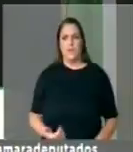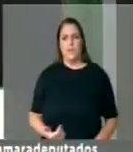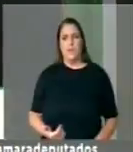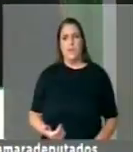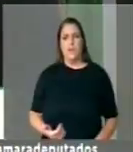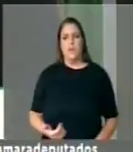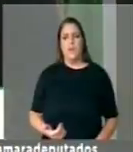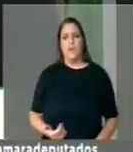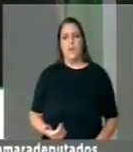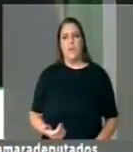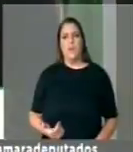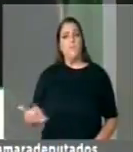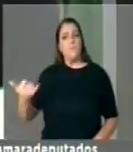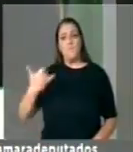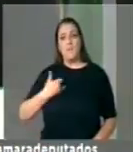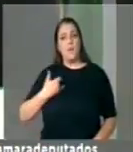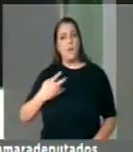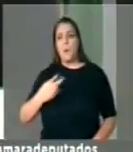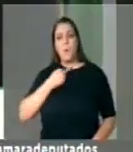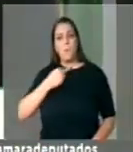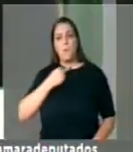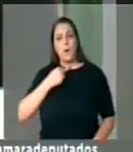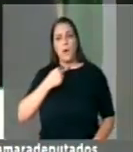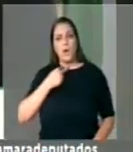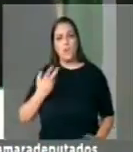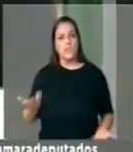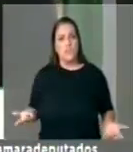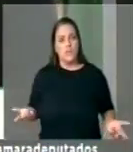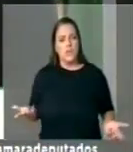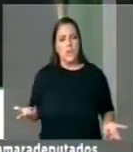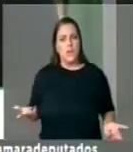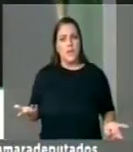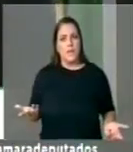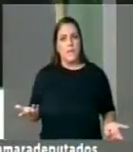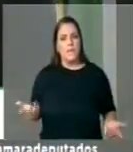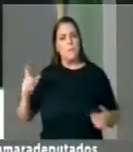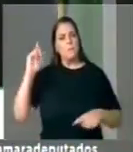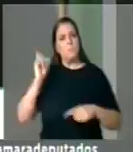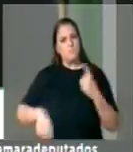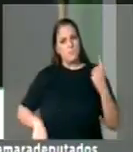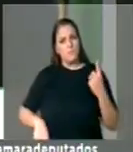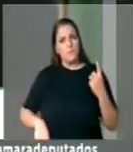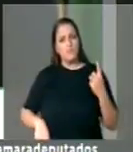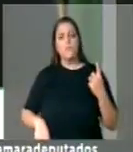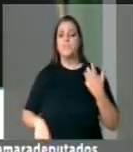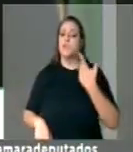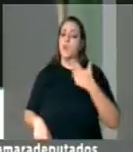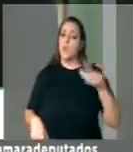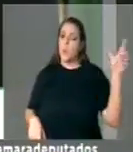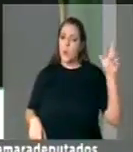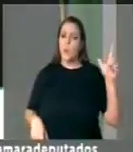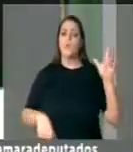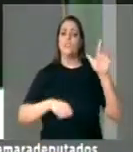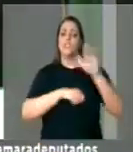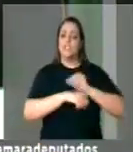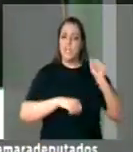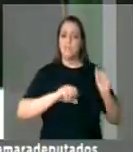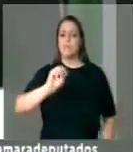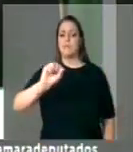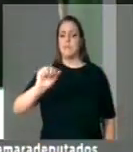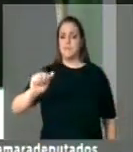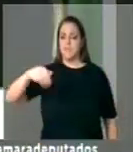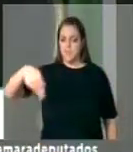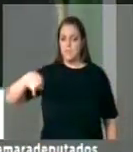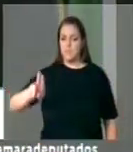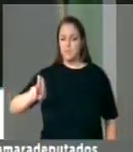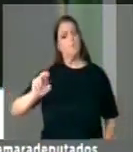Me foi informado que ele não poderia ser atendido pelo médico dele. Então me disseram que chamaria o SAMU, e eu falei, então por favor chamem o